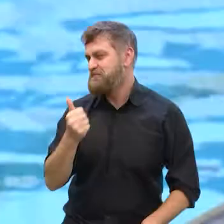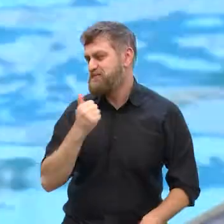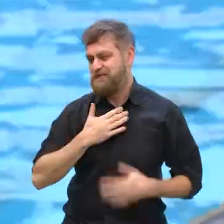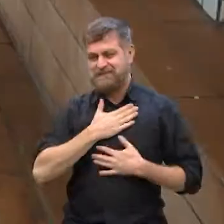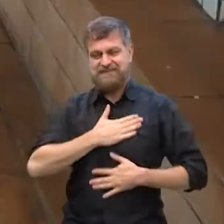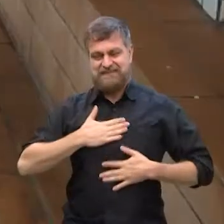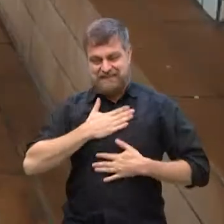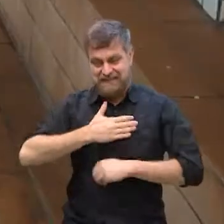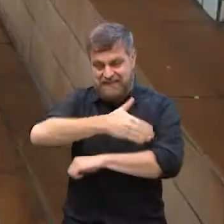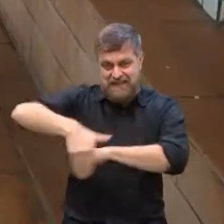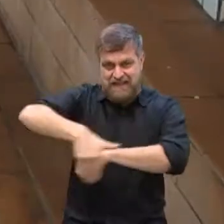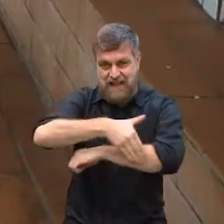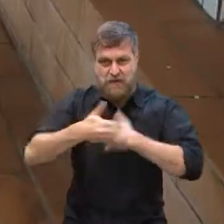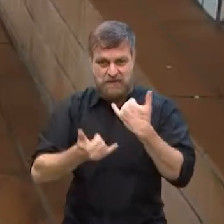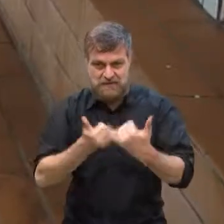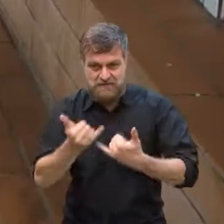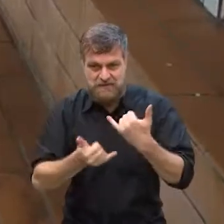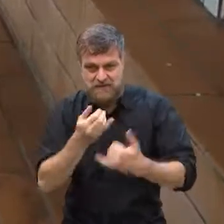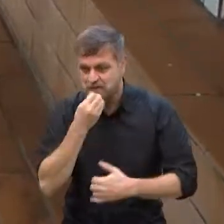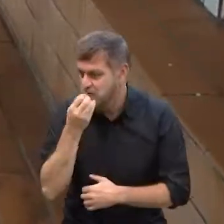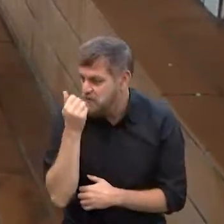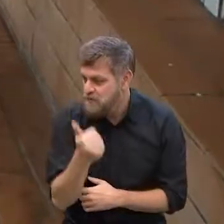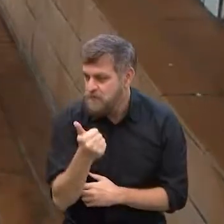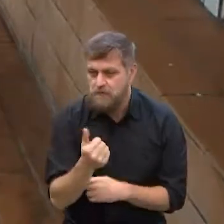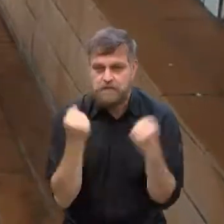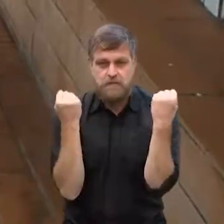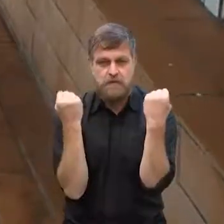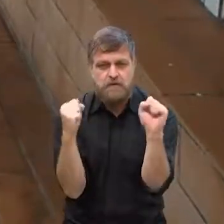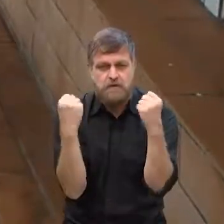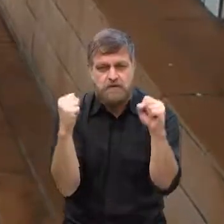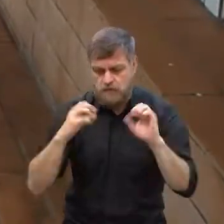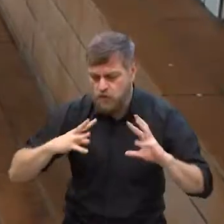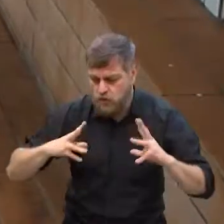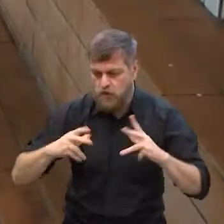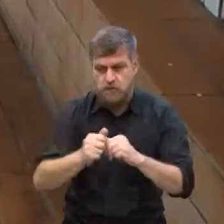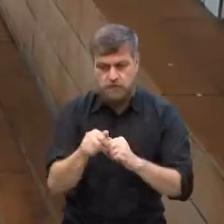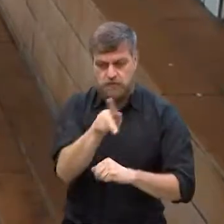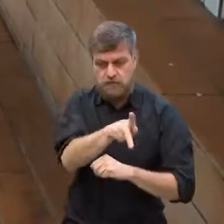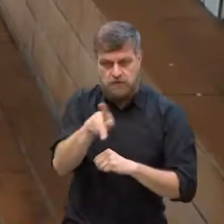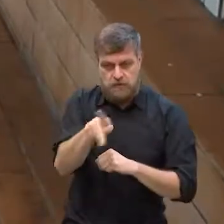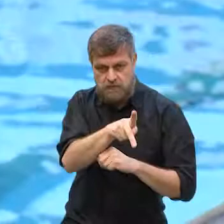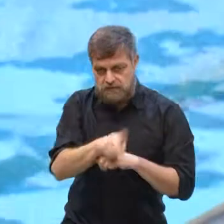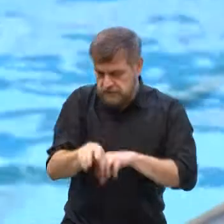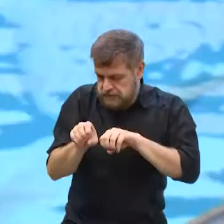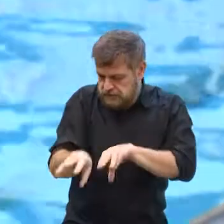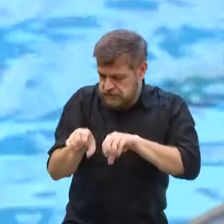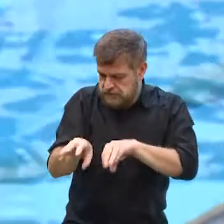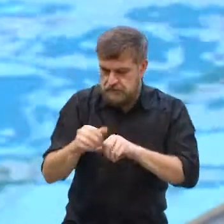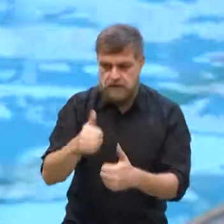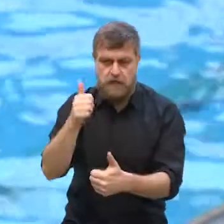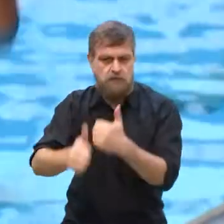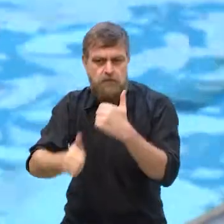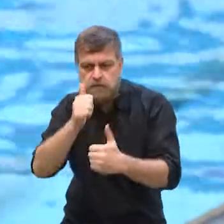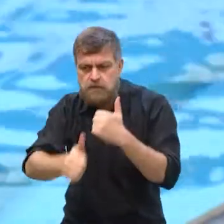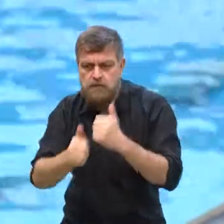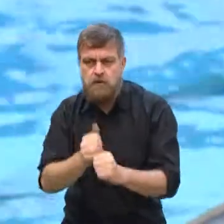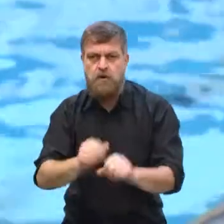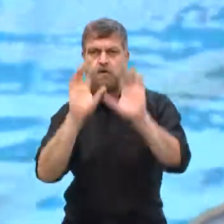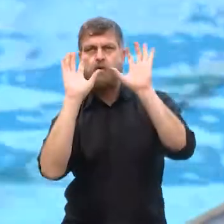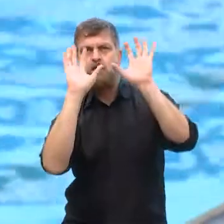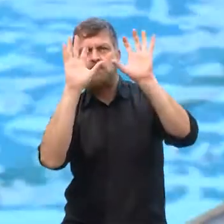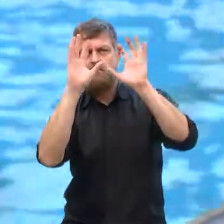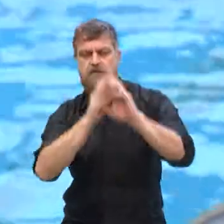Bola na rua. Coisa muito boa. E na educação física tudo que tinha, que o professor, né, futebol,